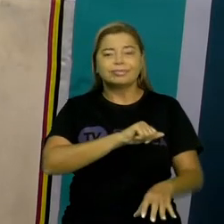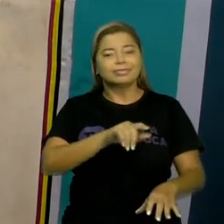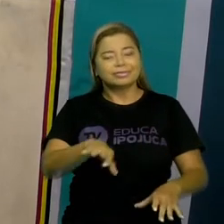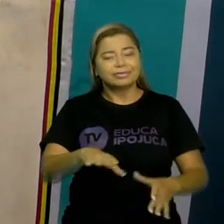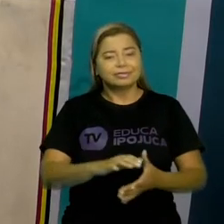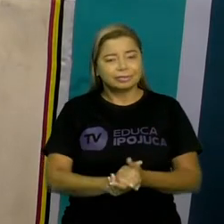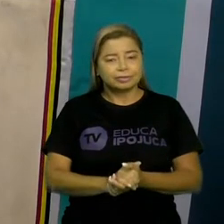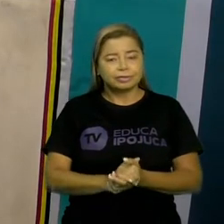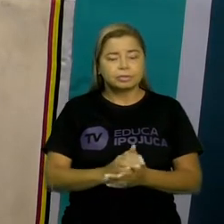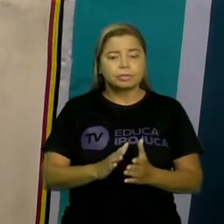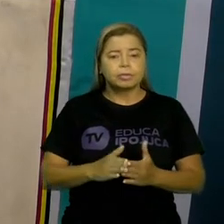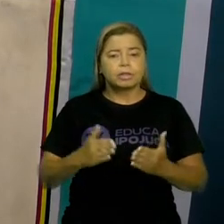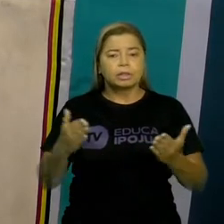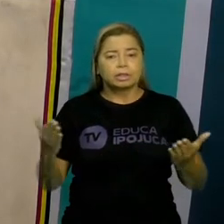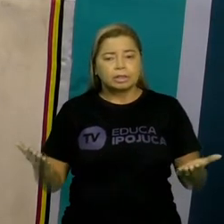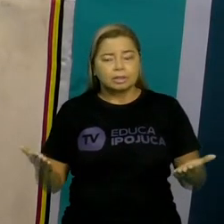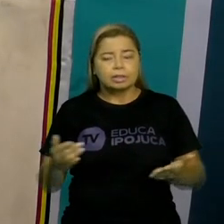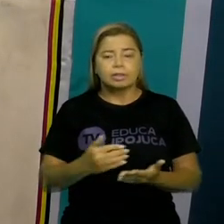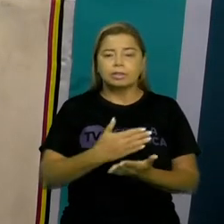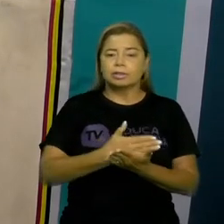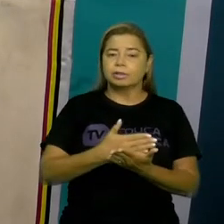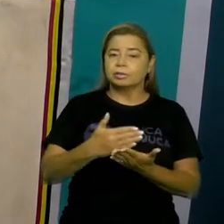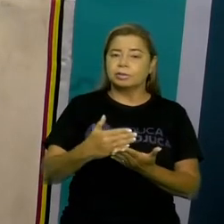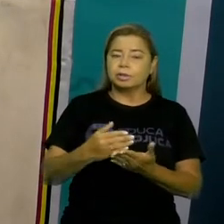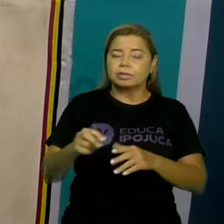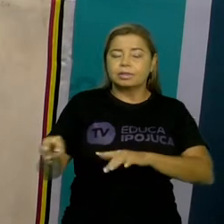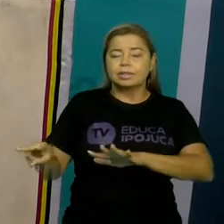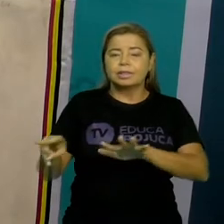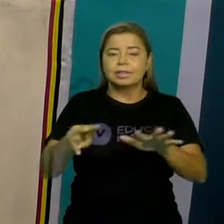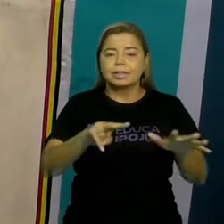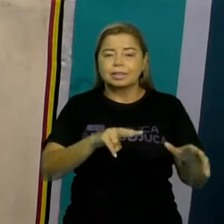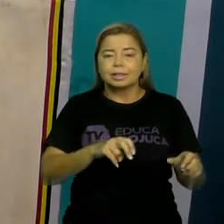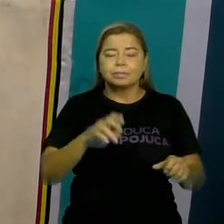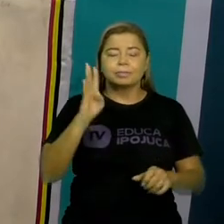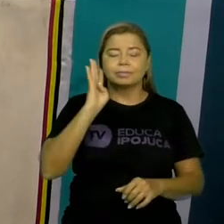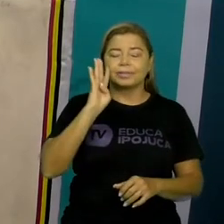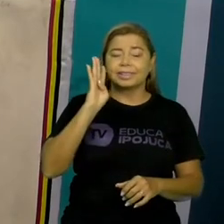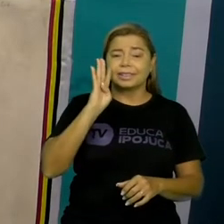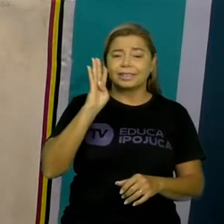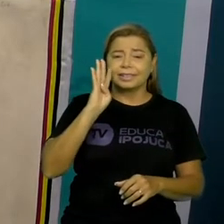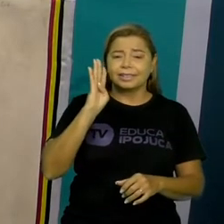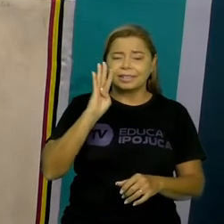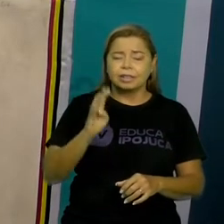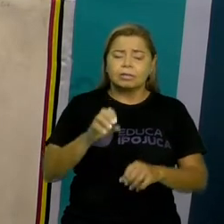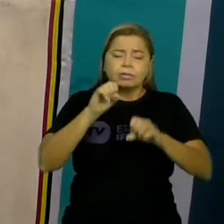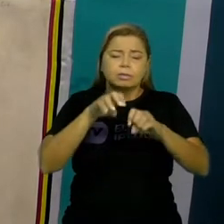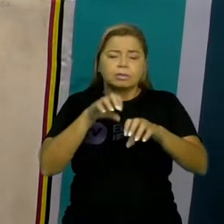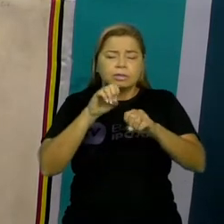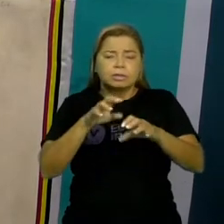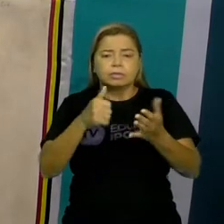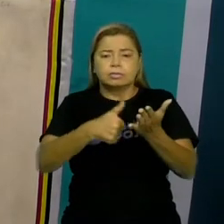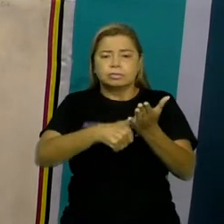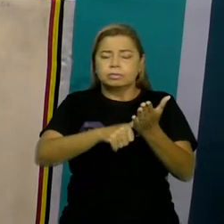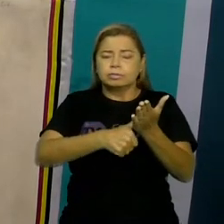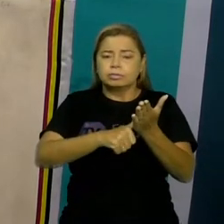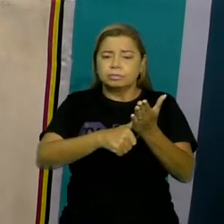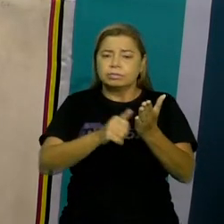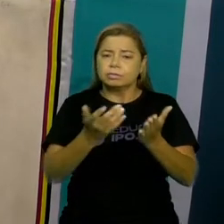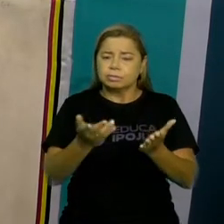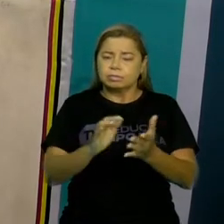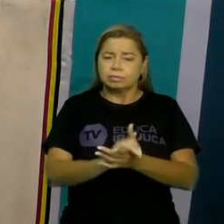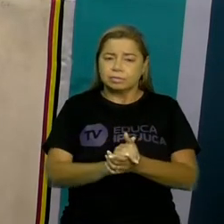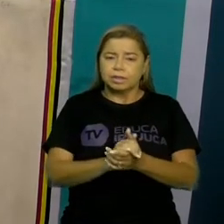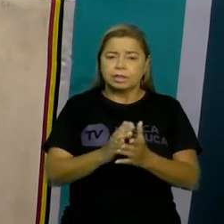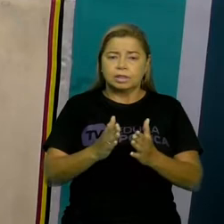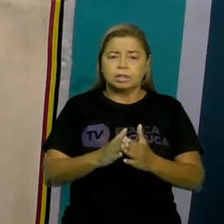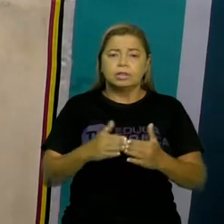gente iniciou uma semana muito legal falando sobre identidade, né? Que a tia Carla já falou, que é tudo que